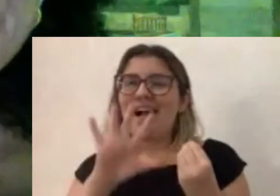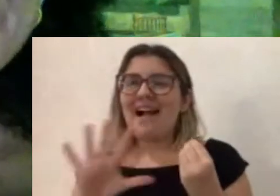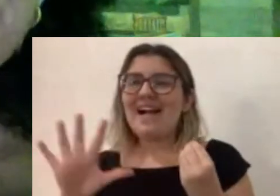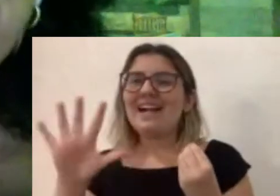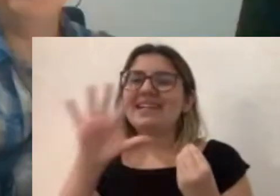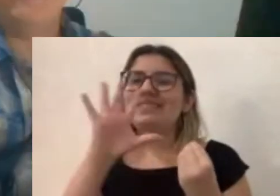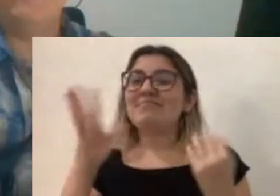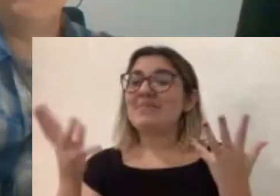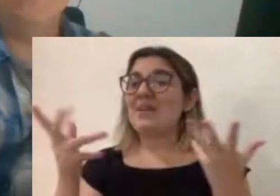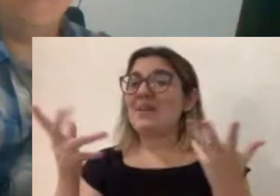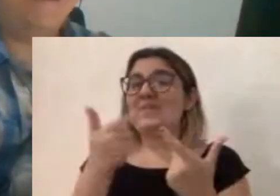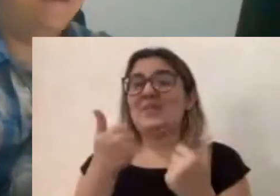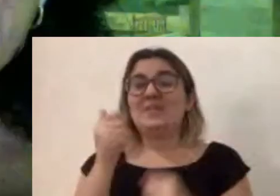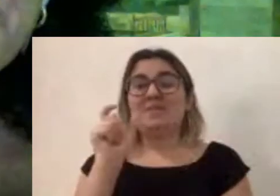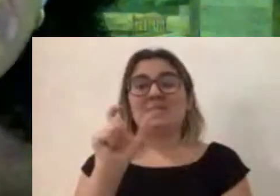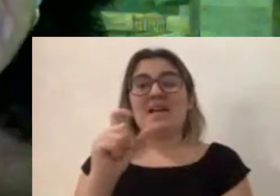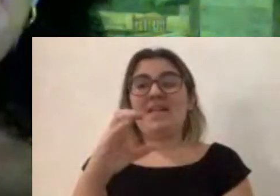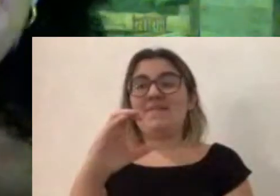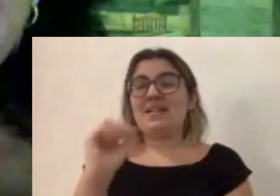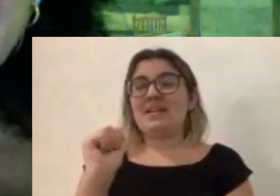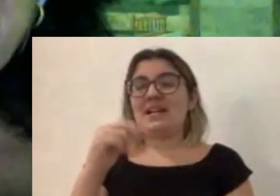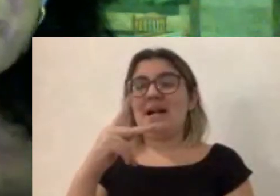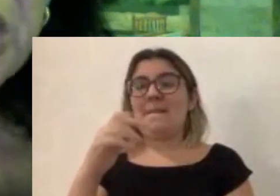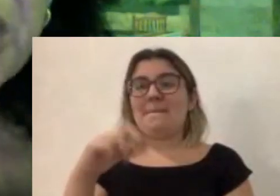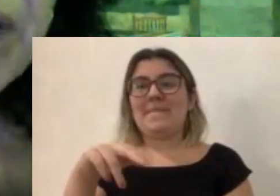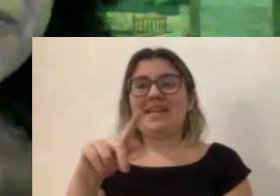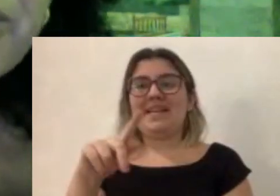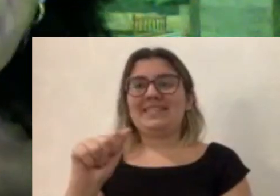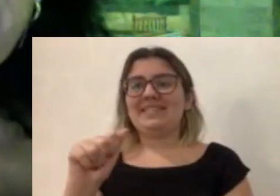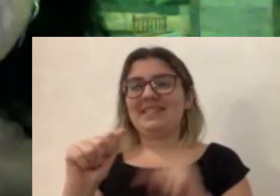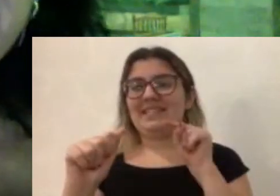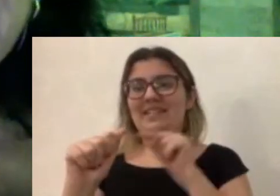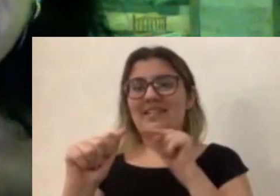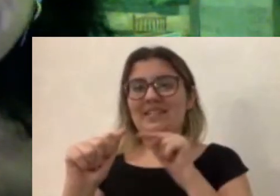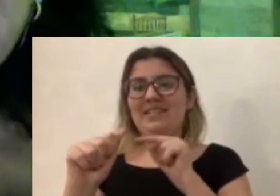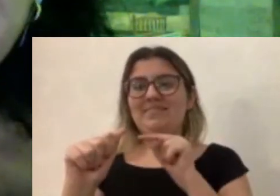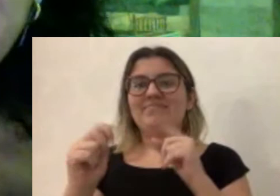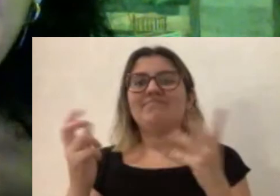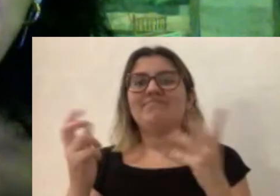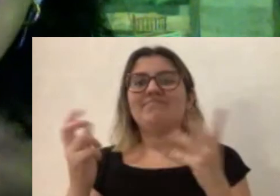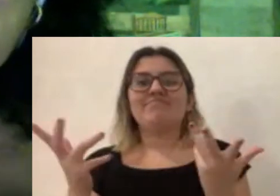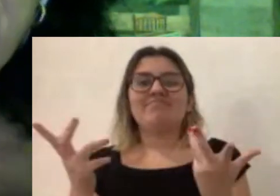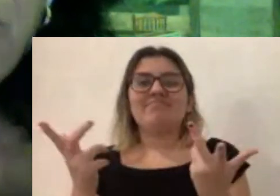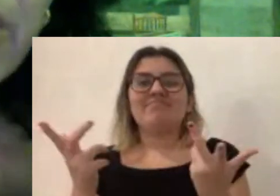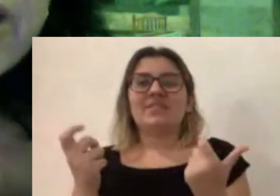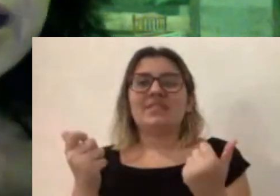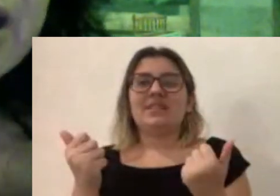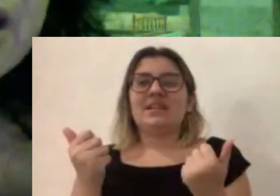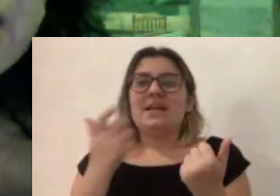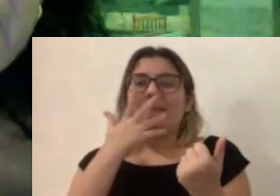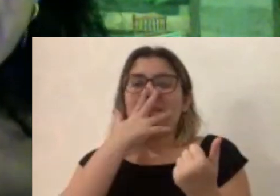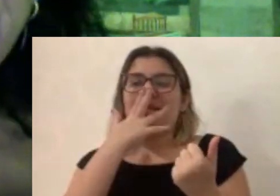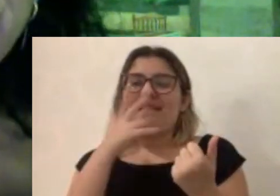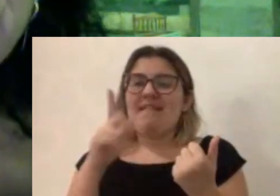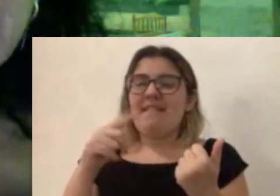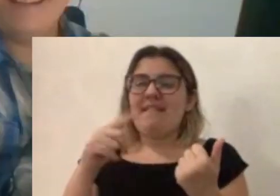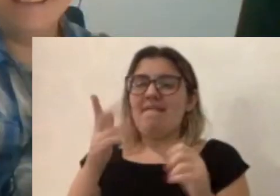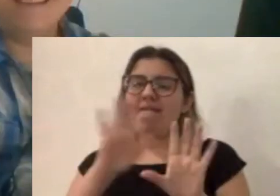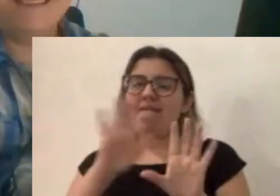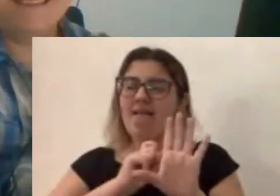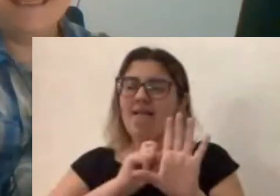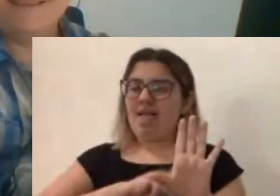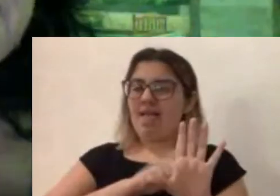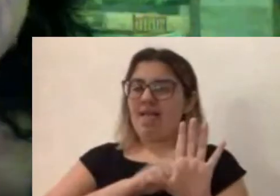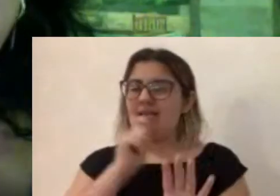exatamente, sonora, imagética, eu acho ela maravilhosa, e ela corrobora, ela é, eu acho, não acho também. Nada